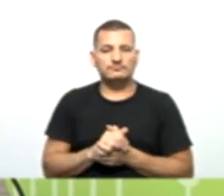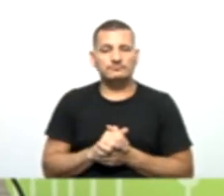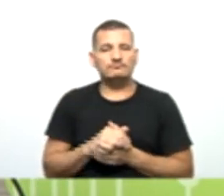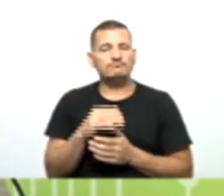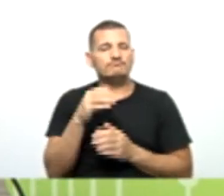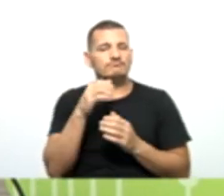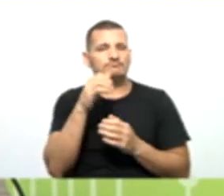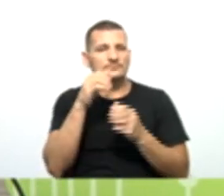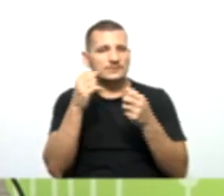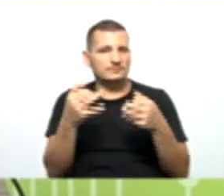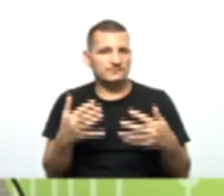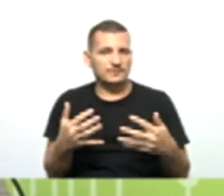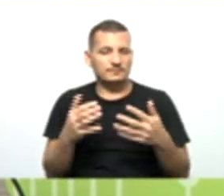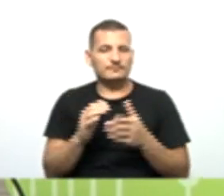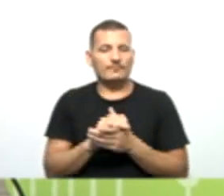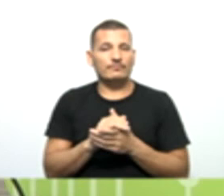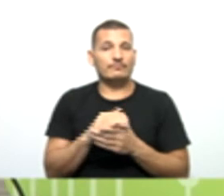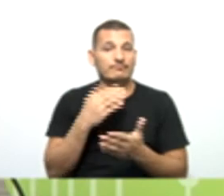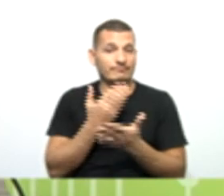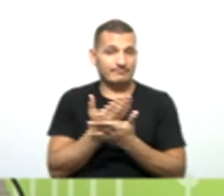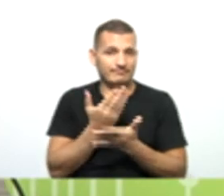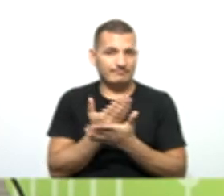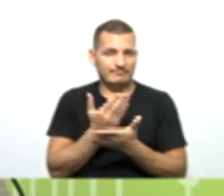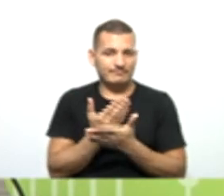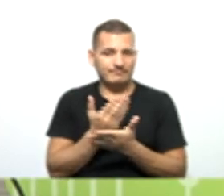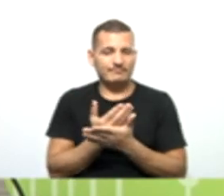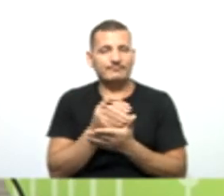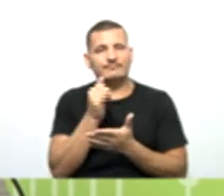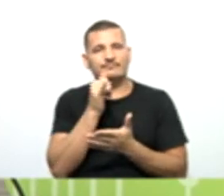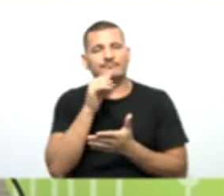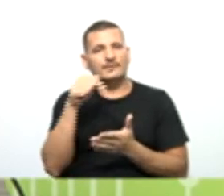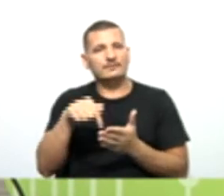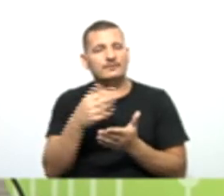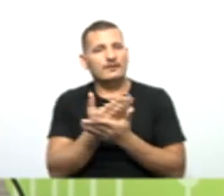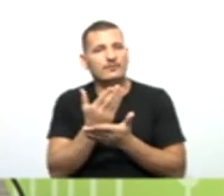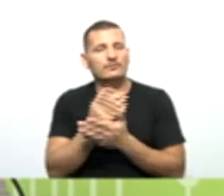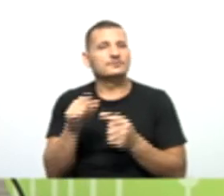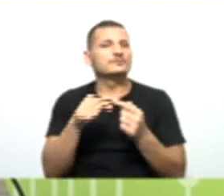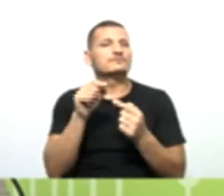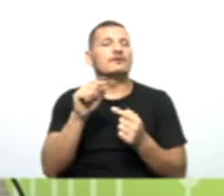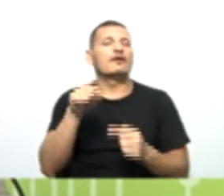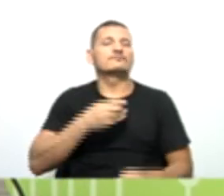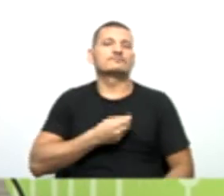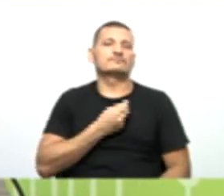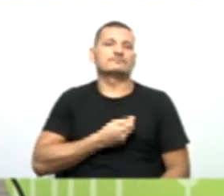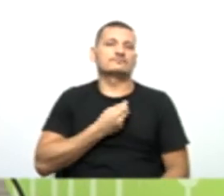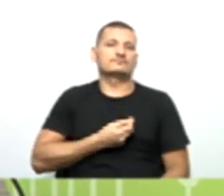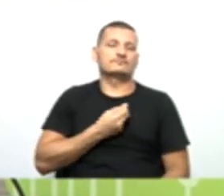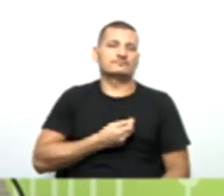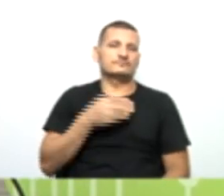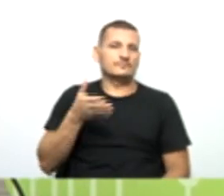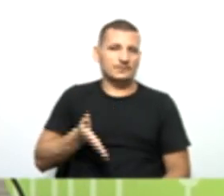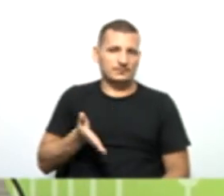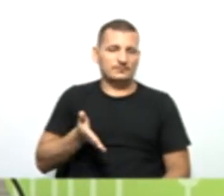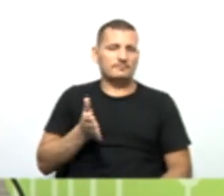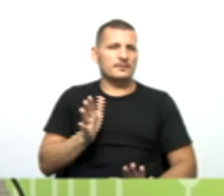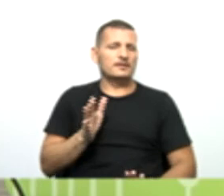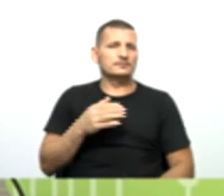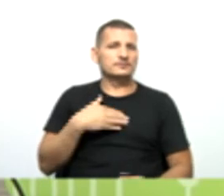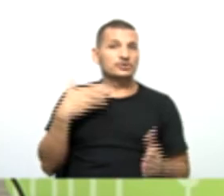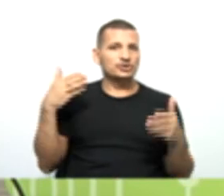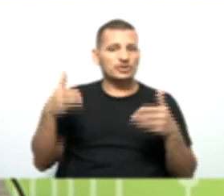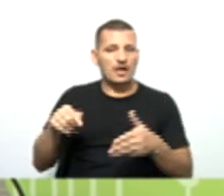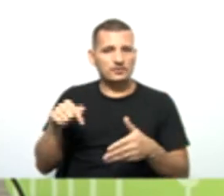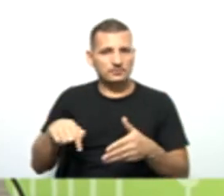exemplificar aqui de uma outra forma, a aula, né? Então, o nosso objetivo é estar aqui, na teleaula. Só que para a gente chegar aqui, a gente tem que fazer toda a parte